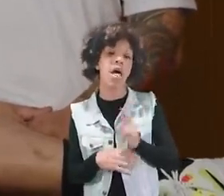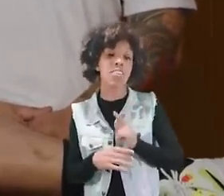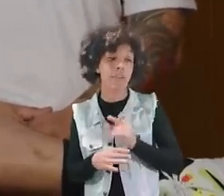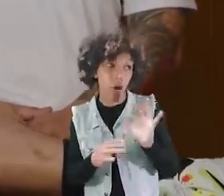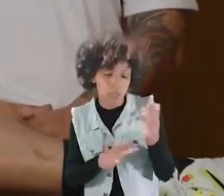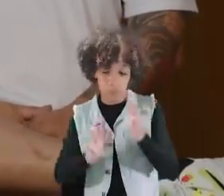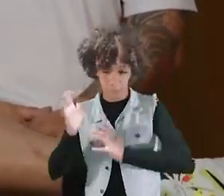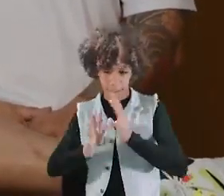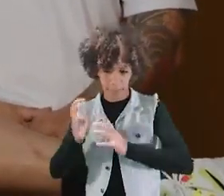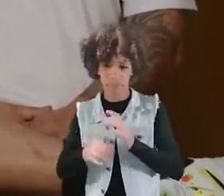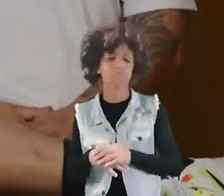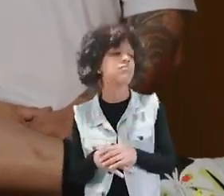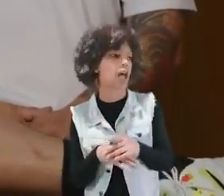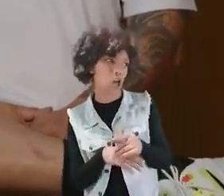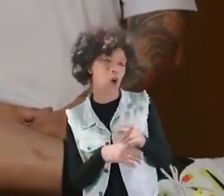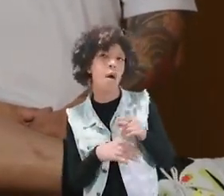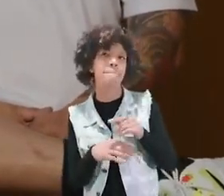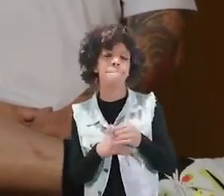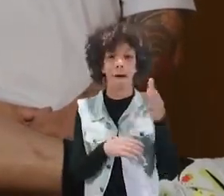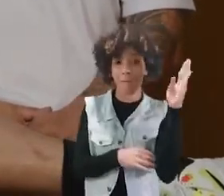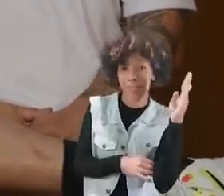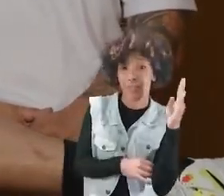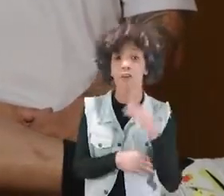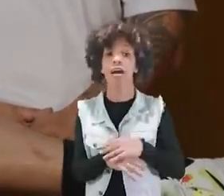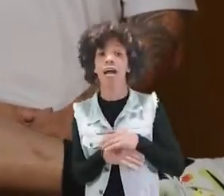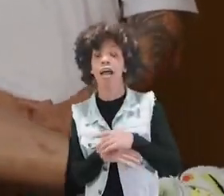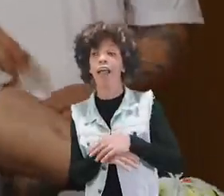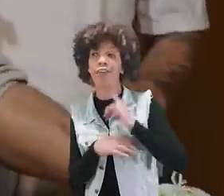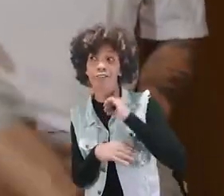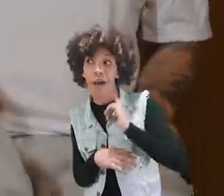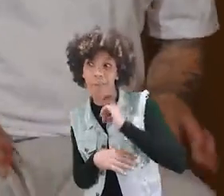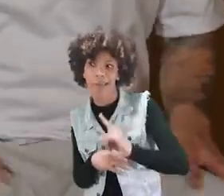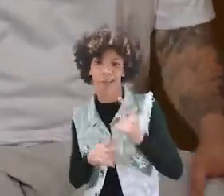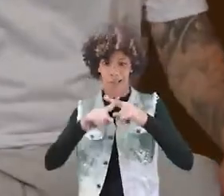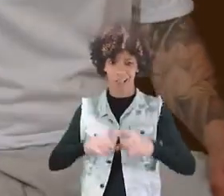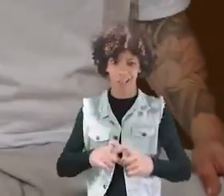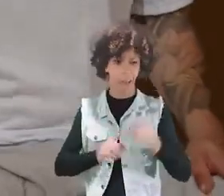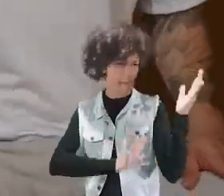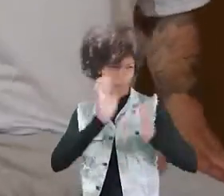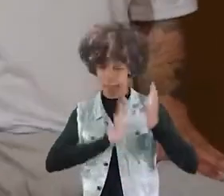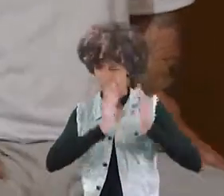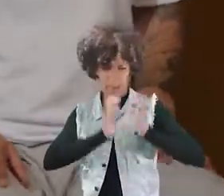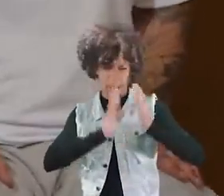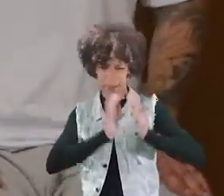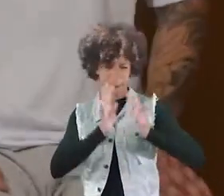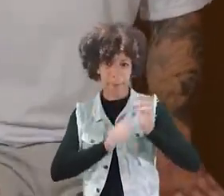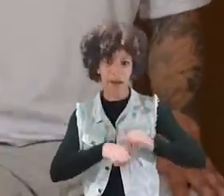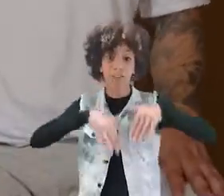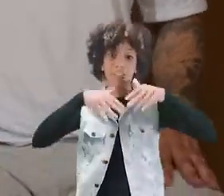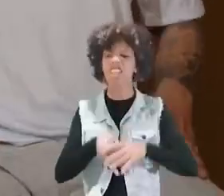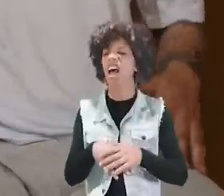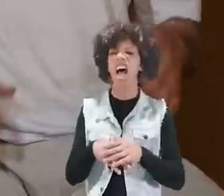aconteceu de porrada comer muito bom Botafogo Flamengo Botafogo Flamengo chegando no Maracanã Museu do índio a porrada comi uma porrada comeu